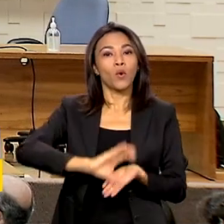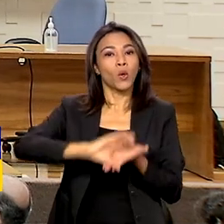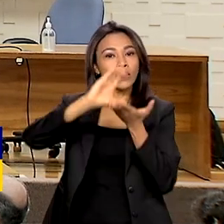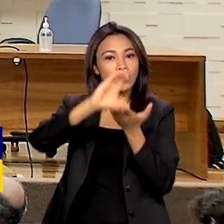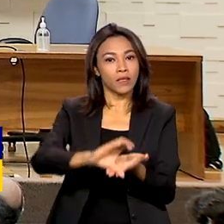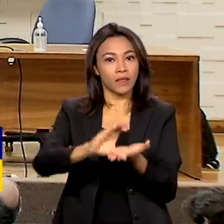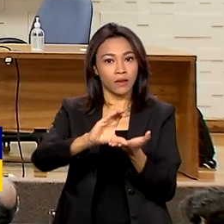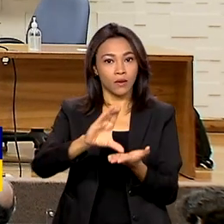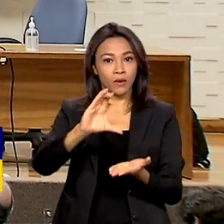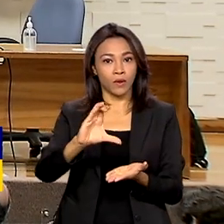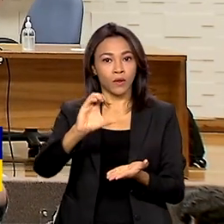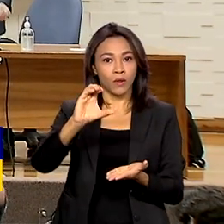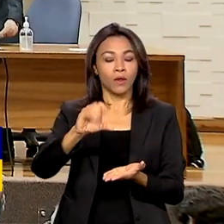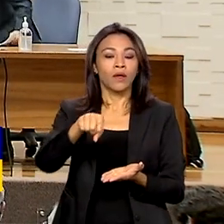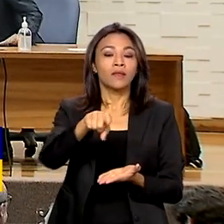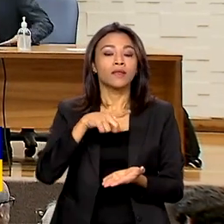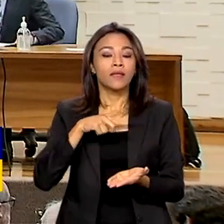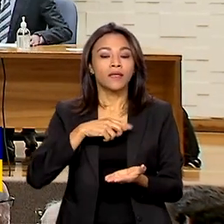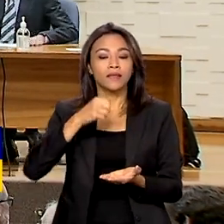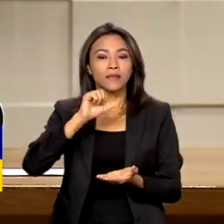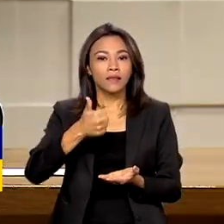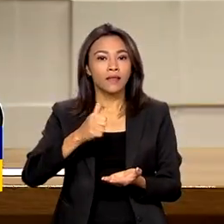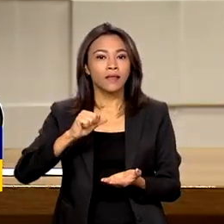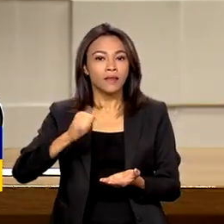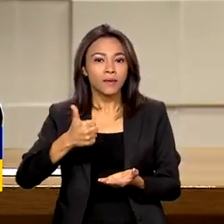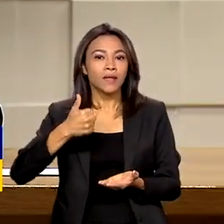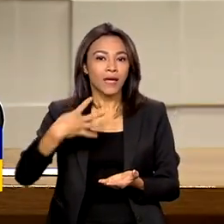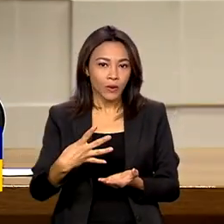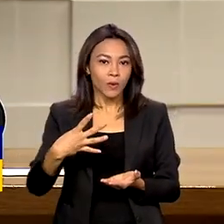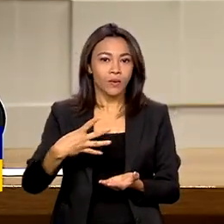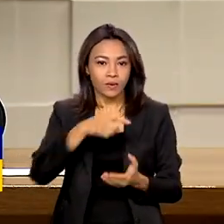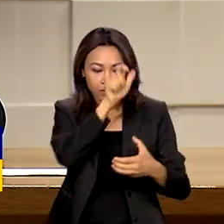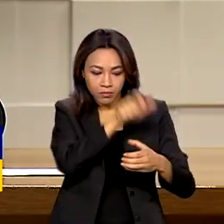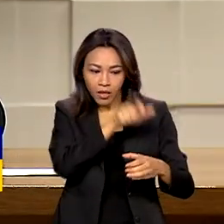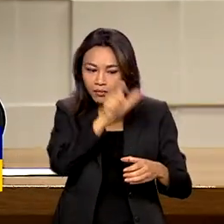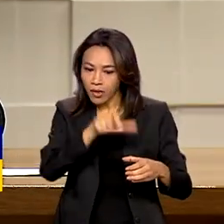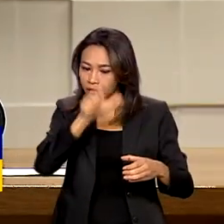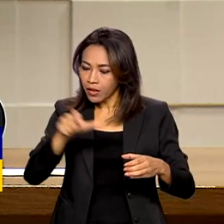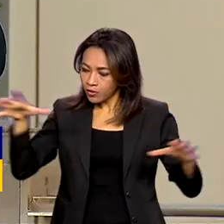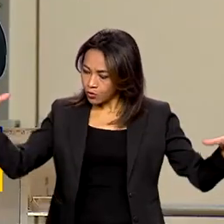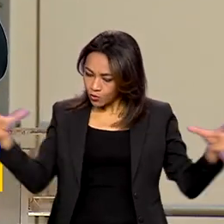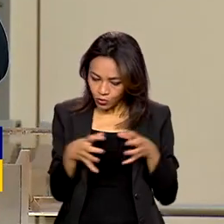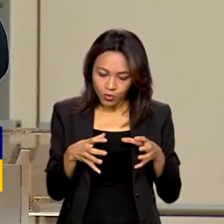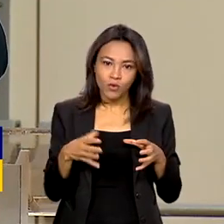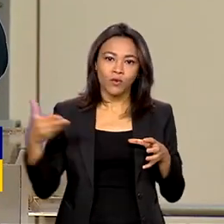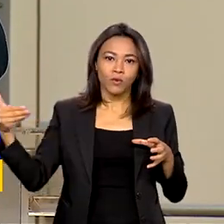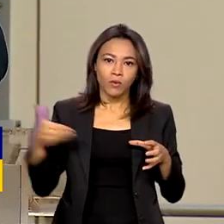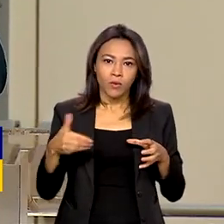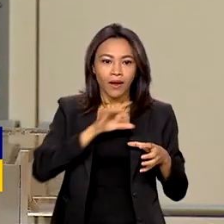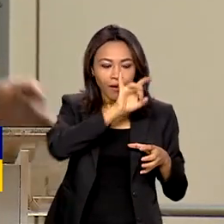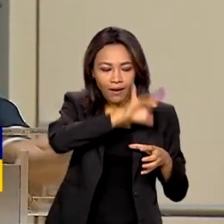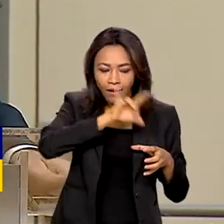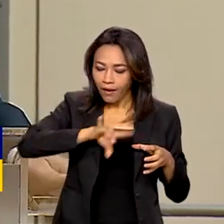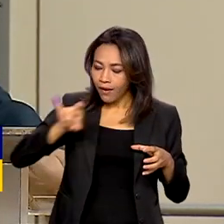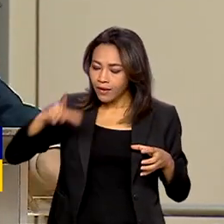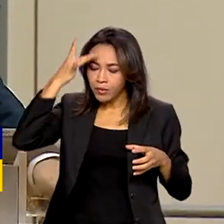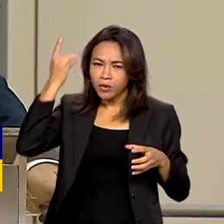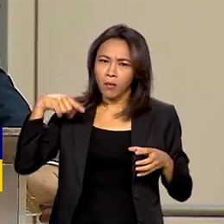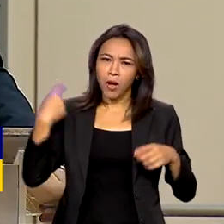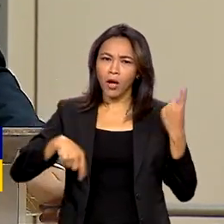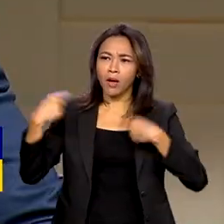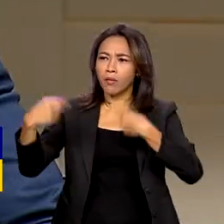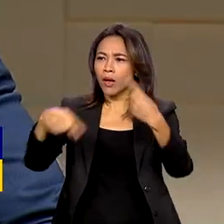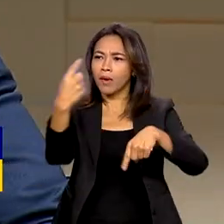com 114 integrantes com direito a voto. No primeiro encontro com a nova composição, os conselheiros debateram os desafios